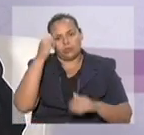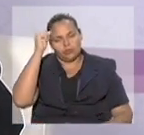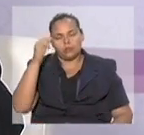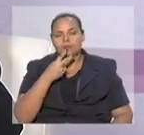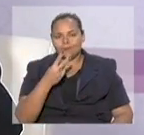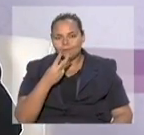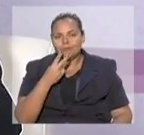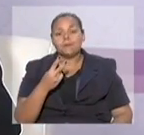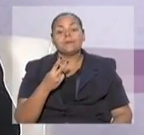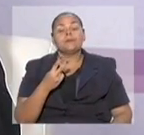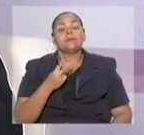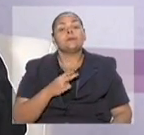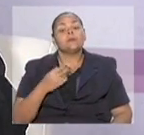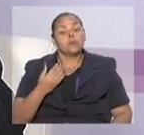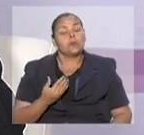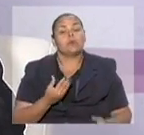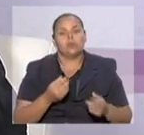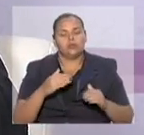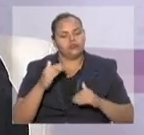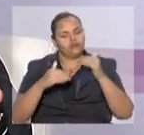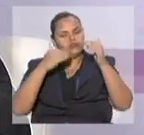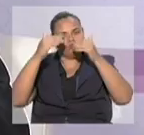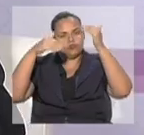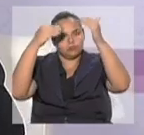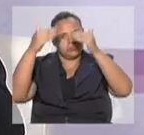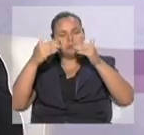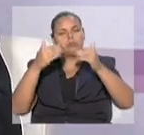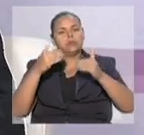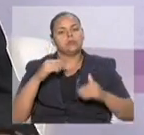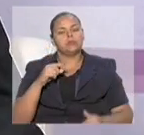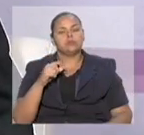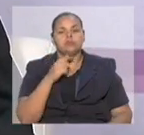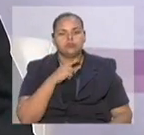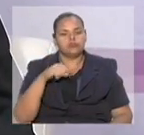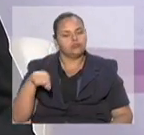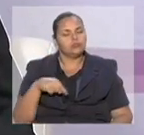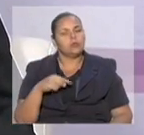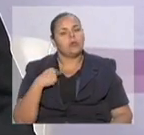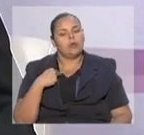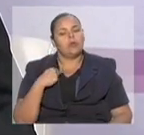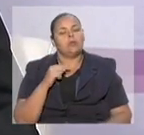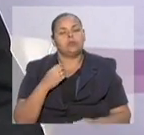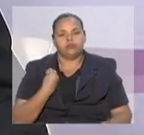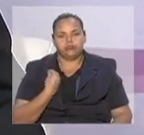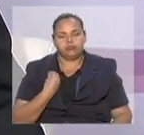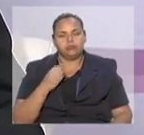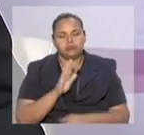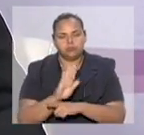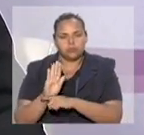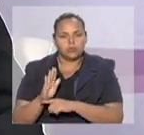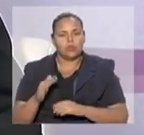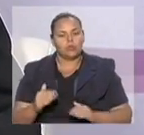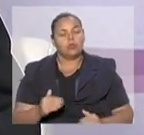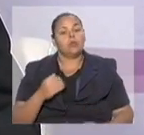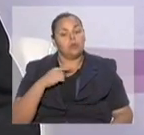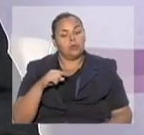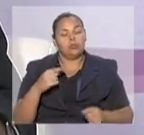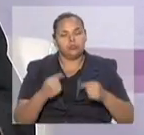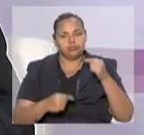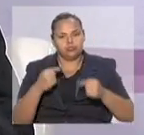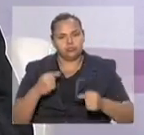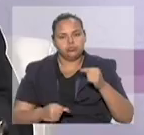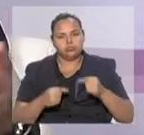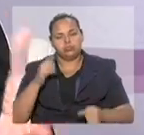antitabagismo muito desenvolvida, em que a Fundação tem orgulho de ter participado efetivamente na construção dessa